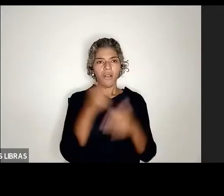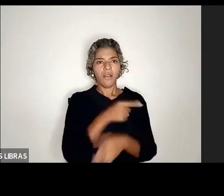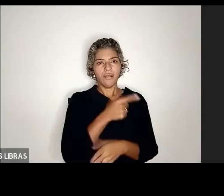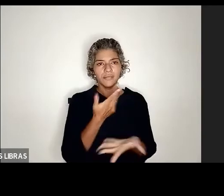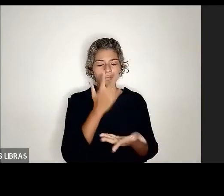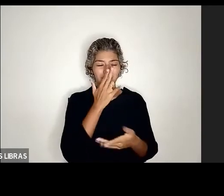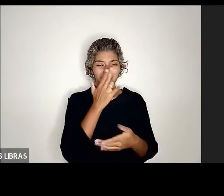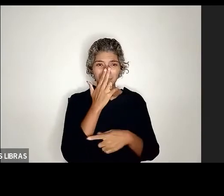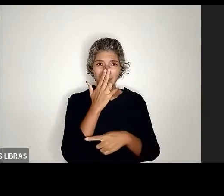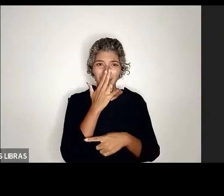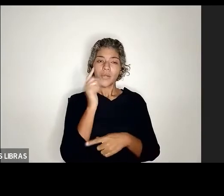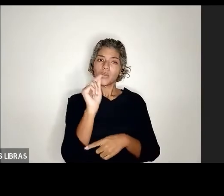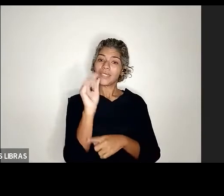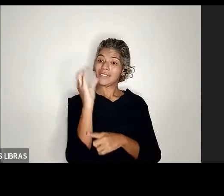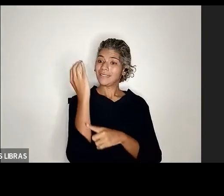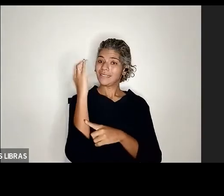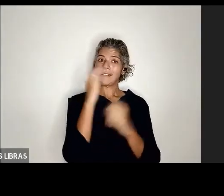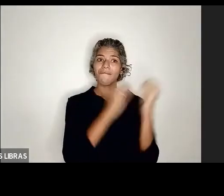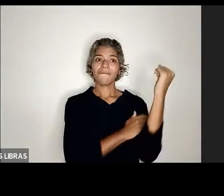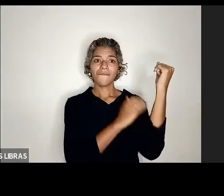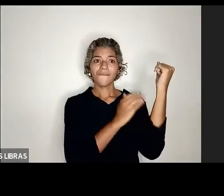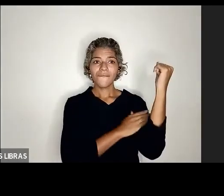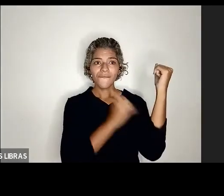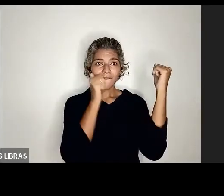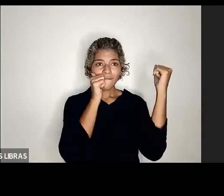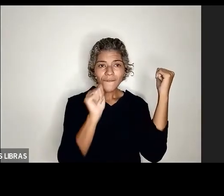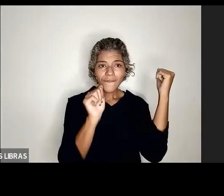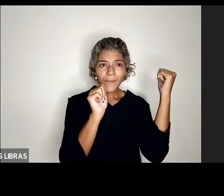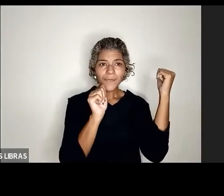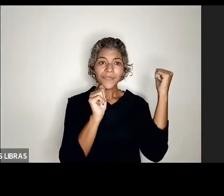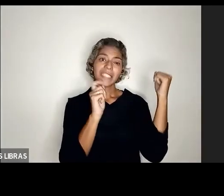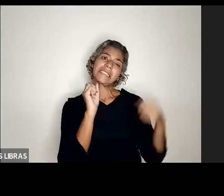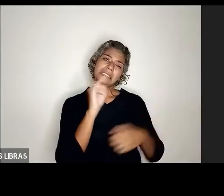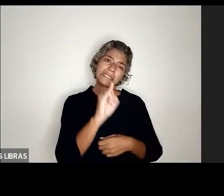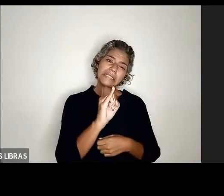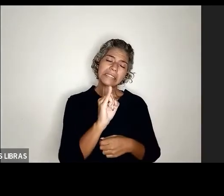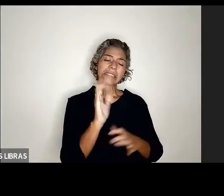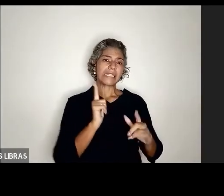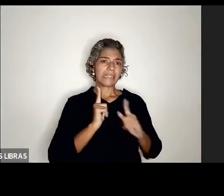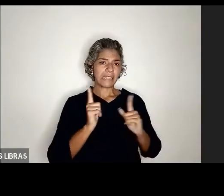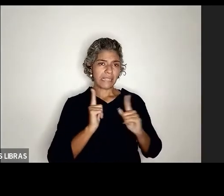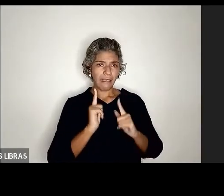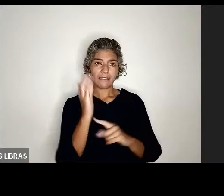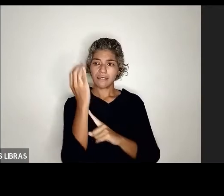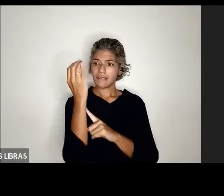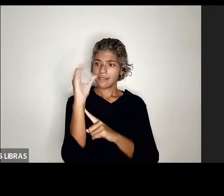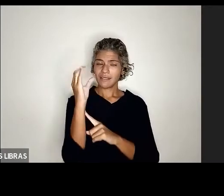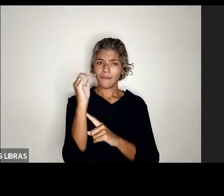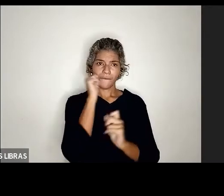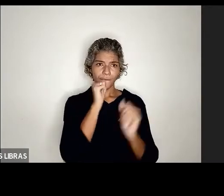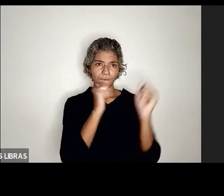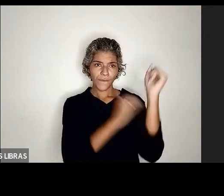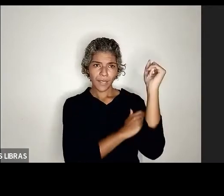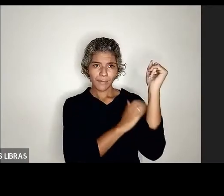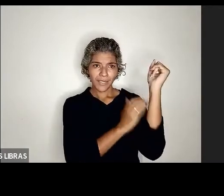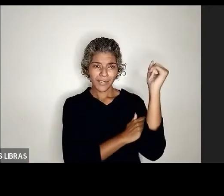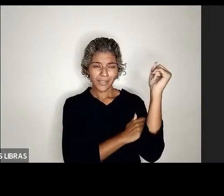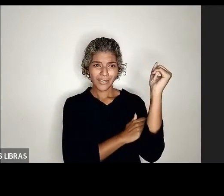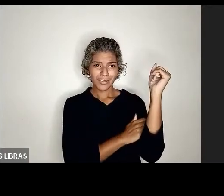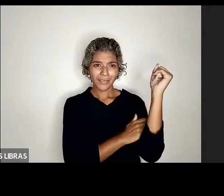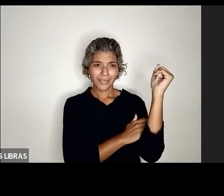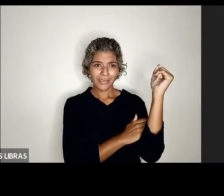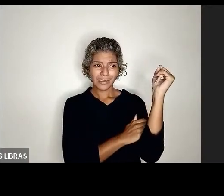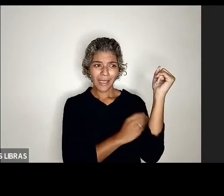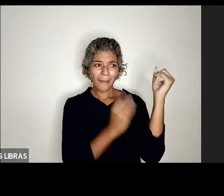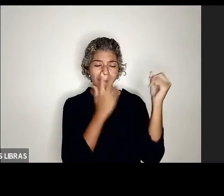ciência feminista é uma ciência que, se é que existiria, se é que existe, a cara que isso deveria ter é,